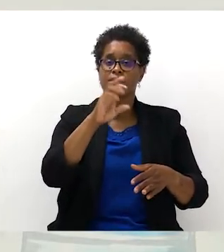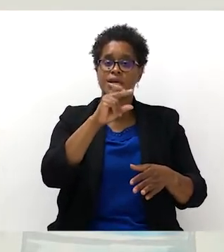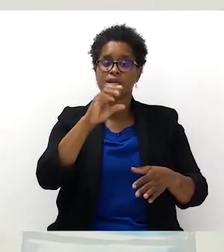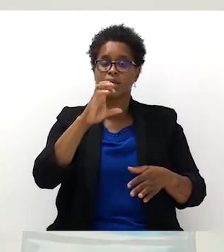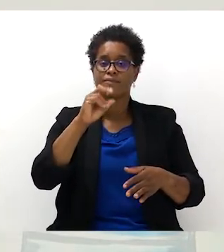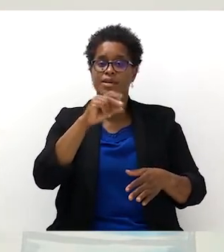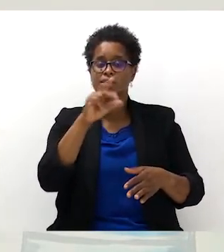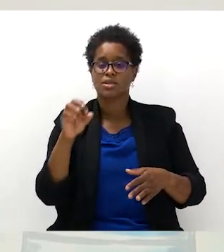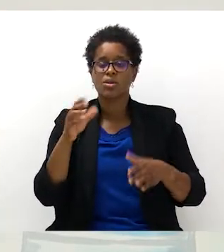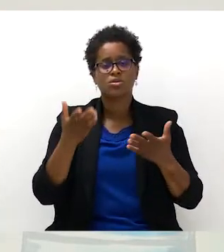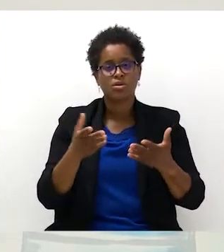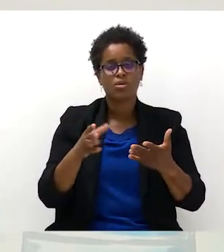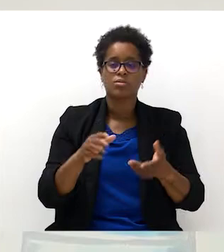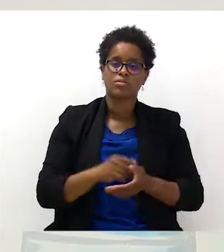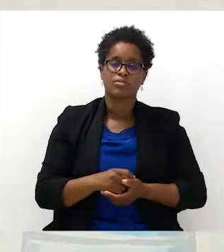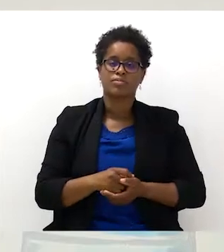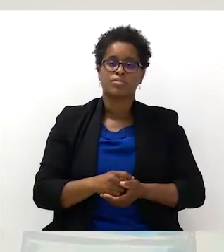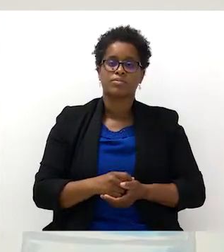fração. Então, nós lemos como